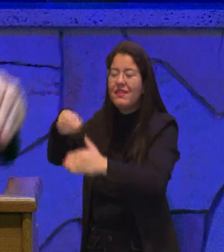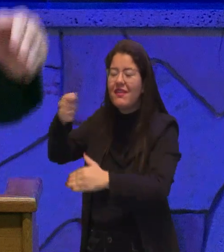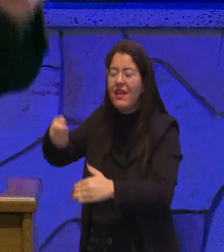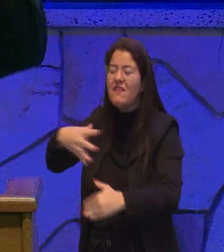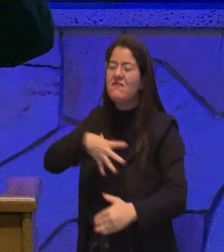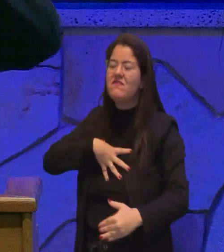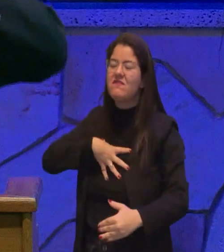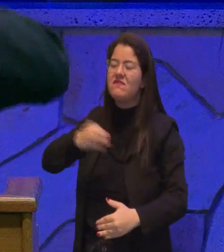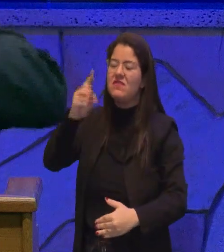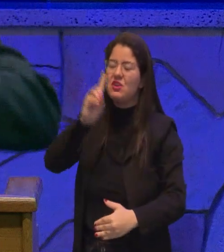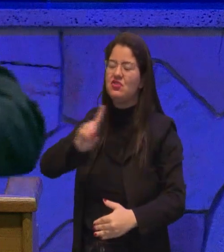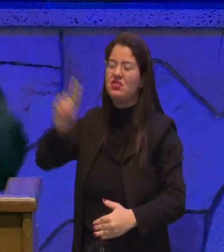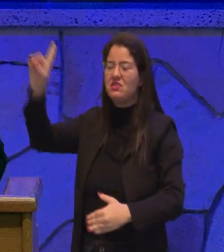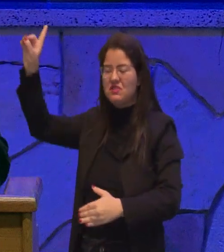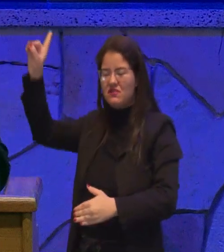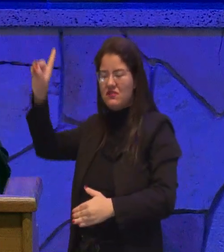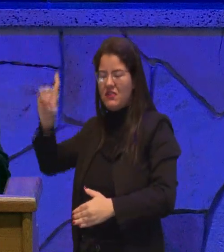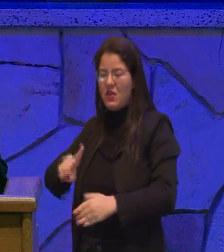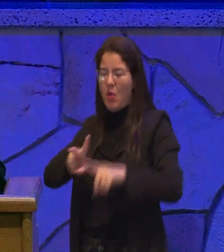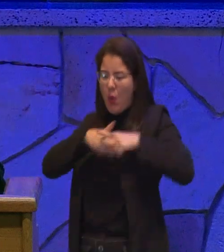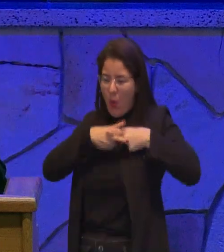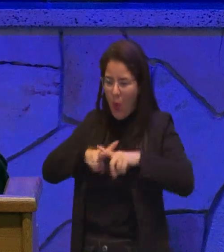que veio consertar,